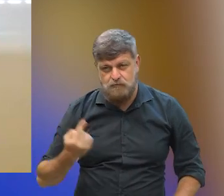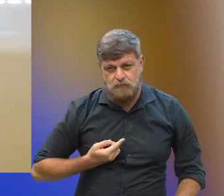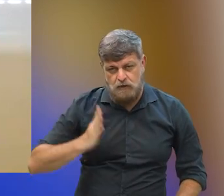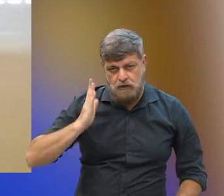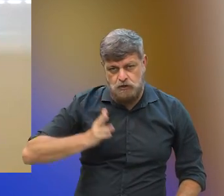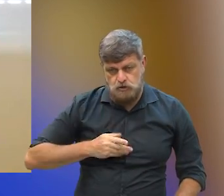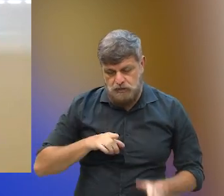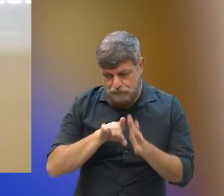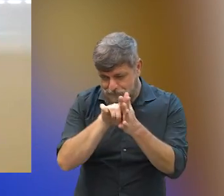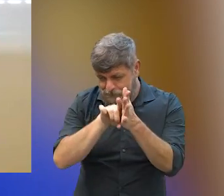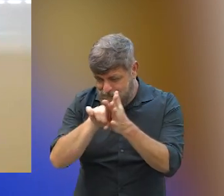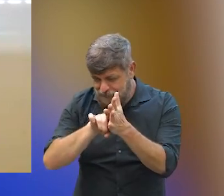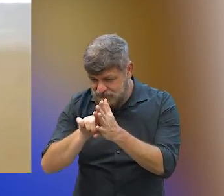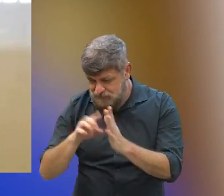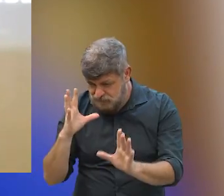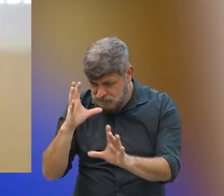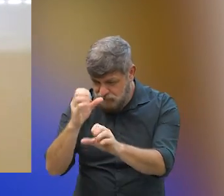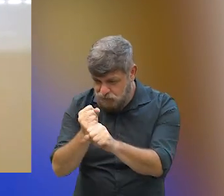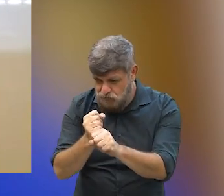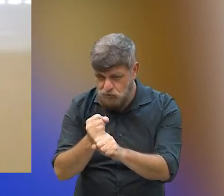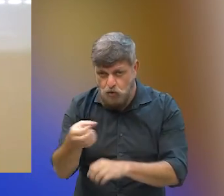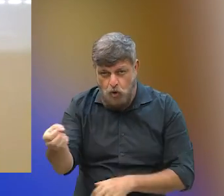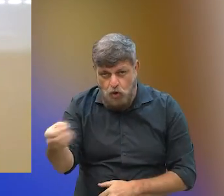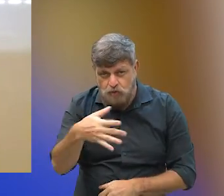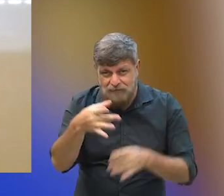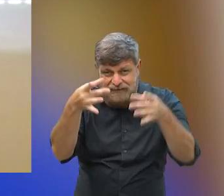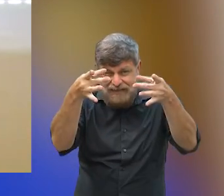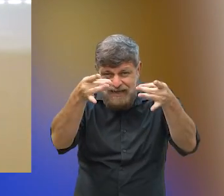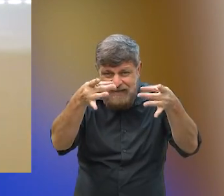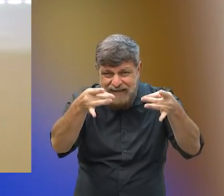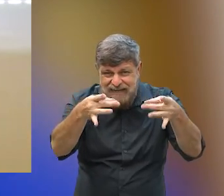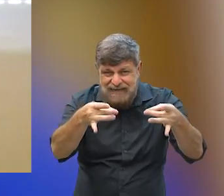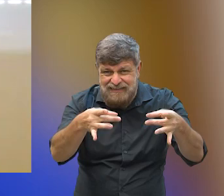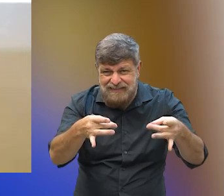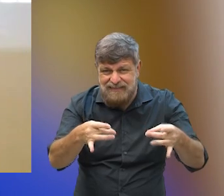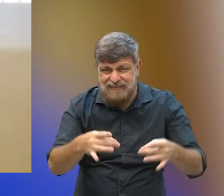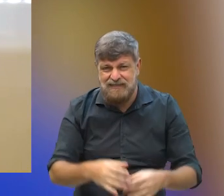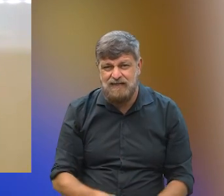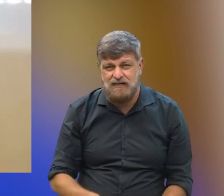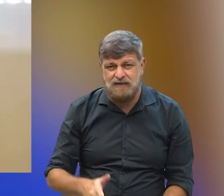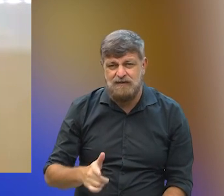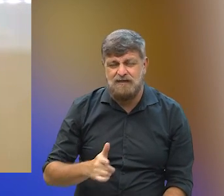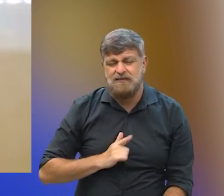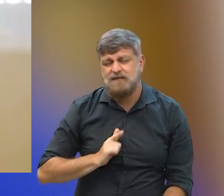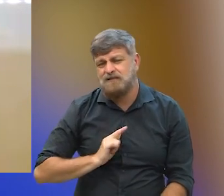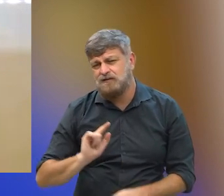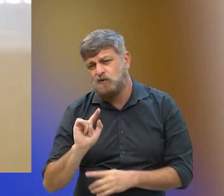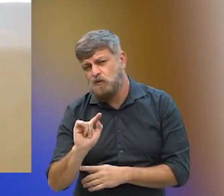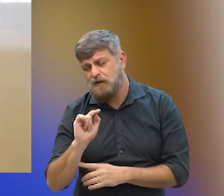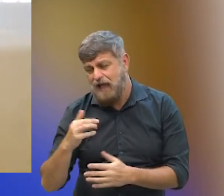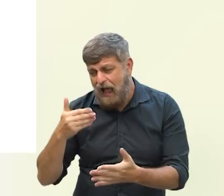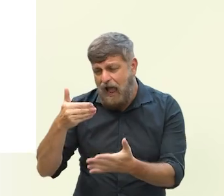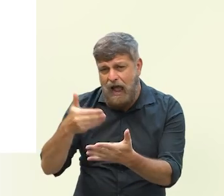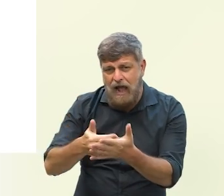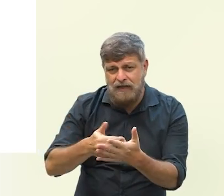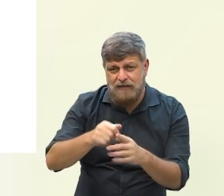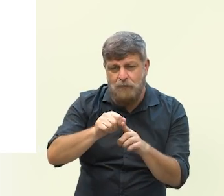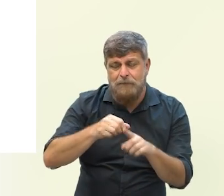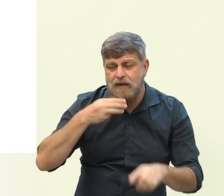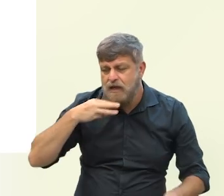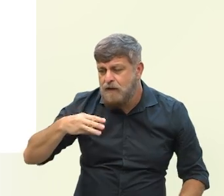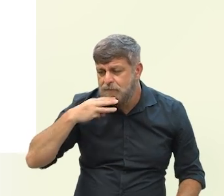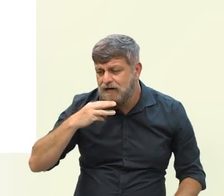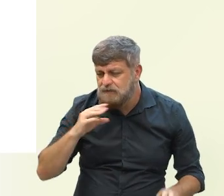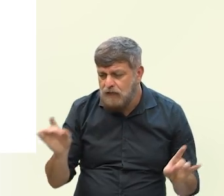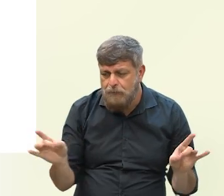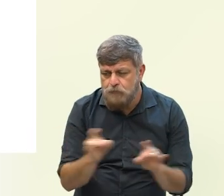novo mapeamento numa escala de detalhe aproximadamente de 1 para 10 mil. Até o final de março ele vai estar